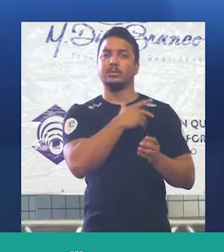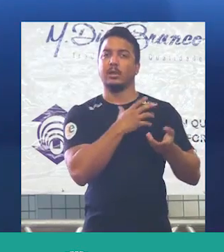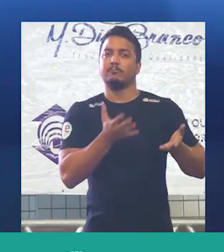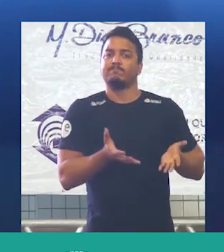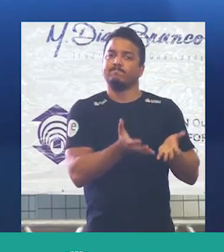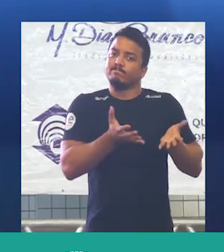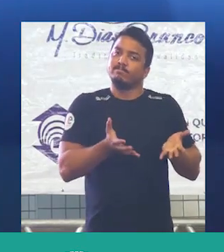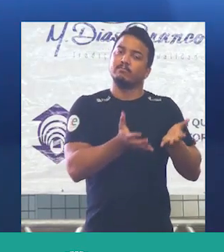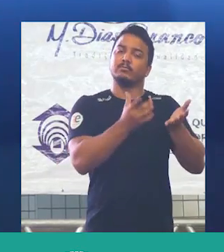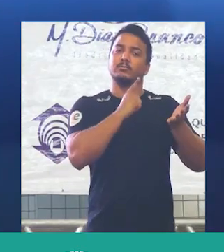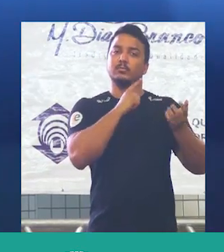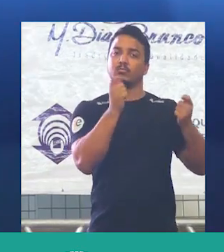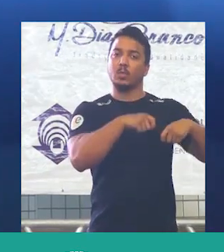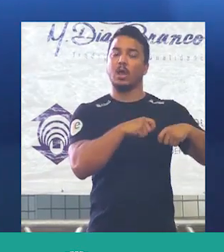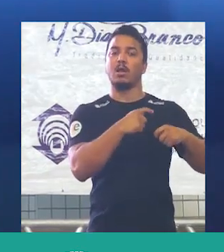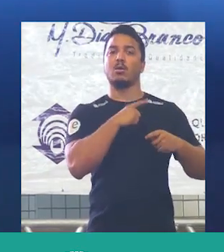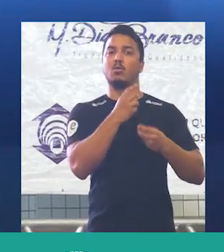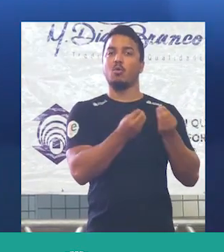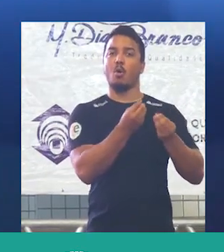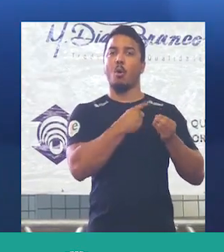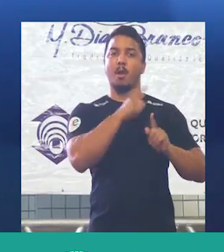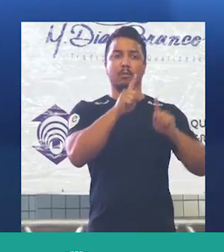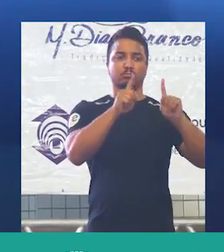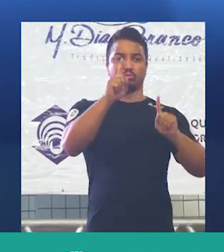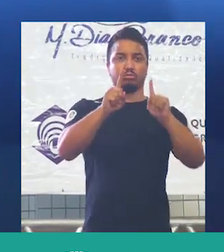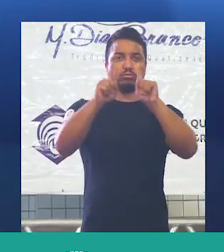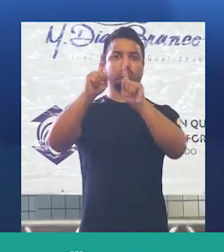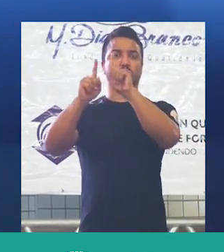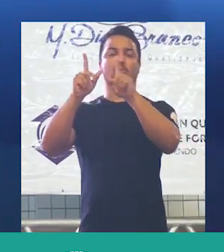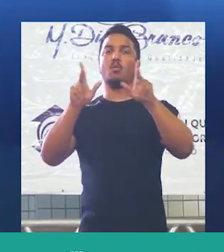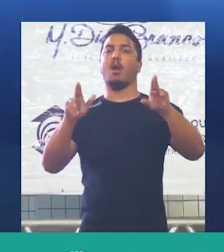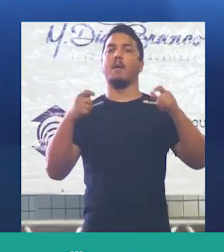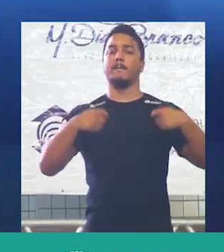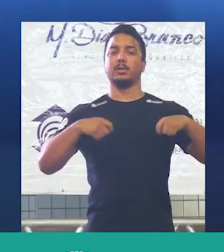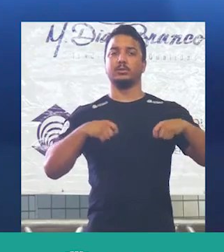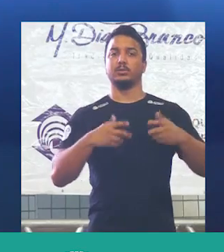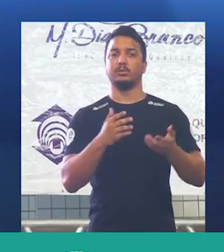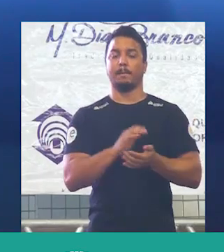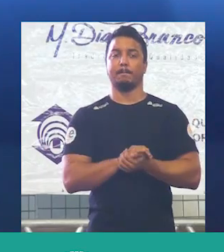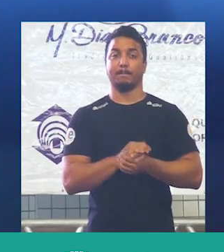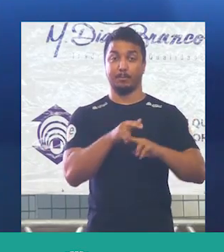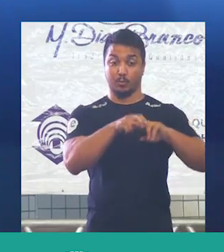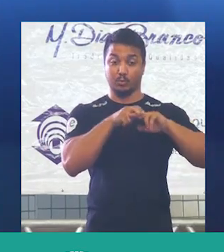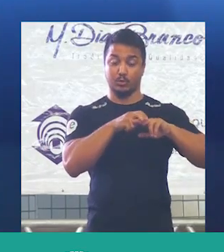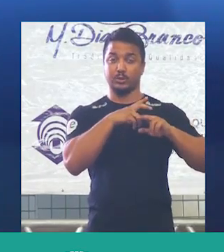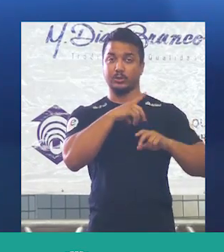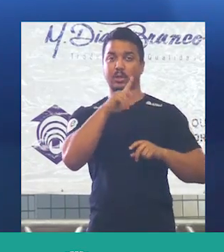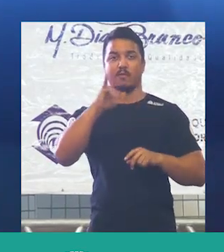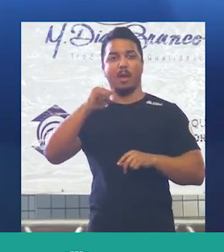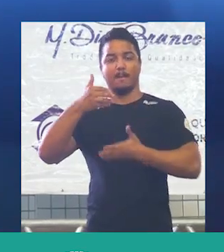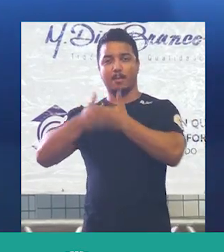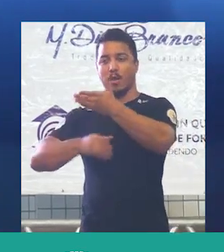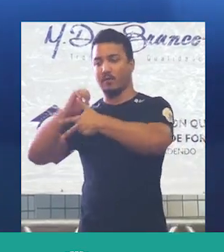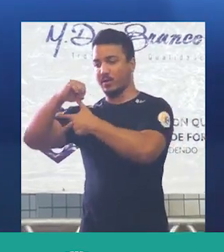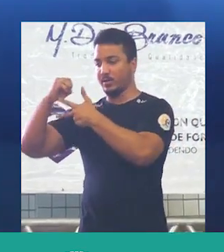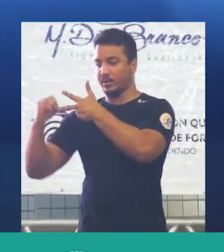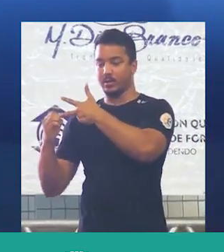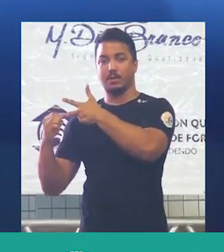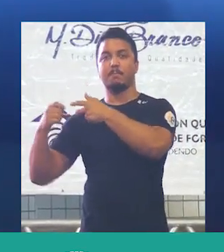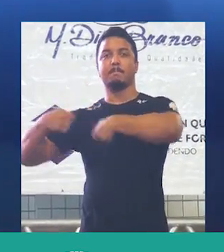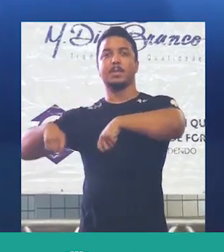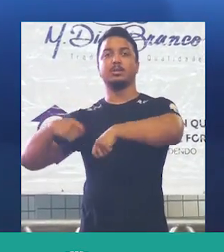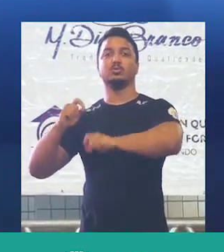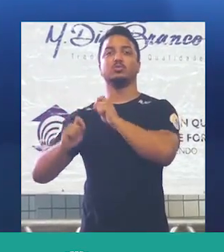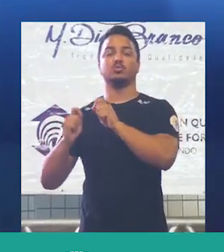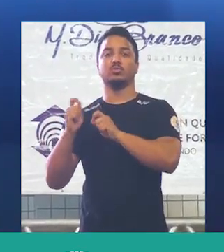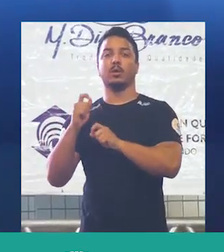certa vantagem para poder concorrer nas mesmas condições. Então, por isso que quando você vai fazer a sua provinha do Enem, que você precisa